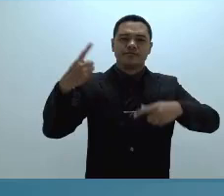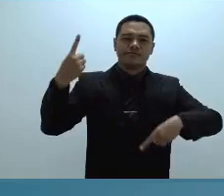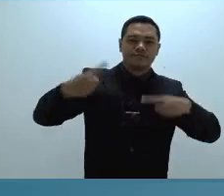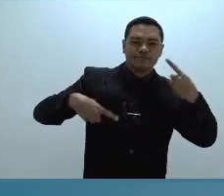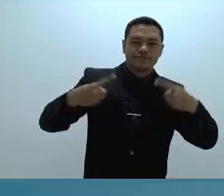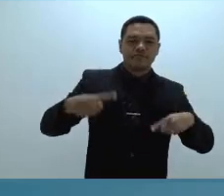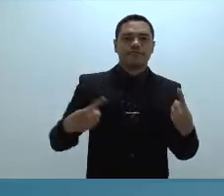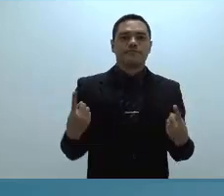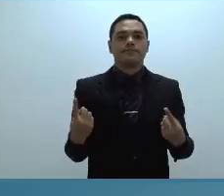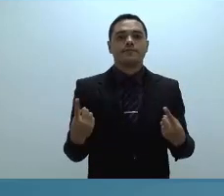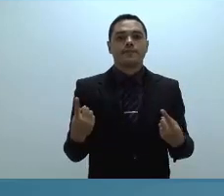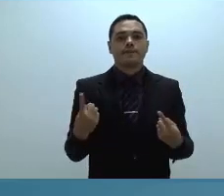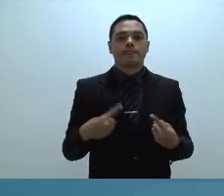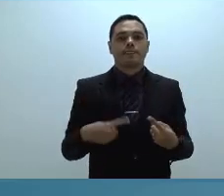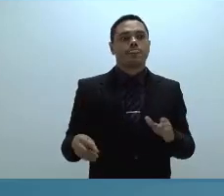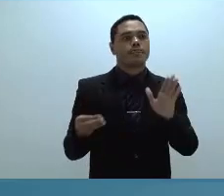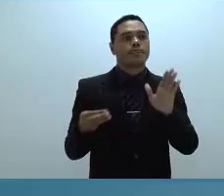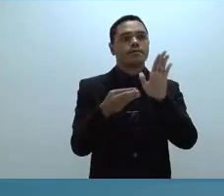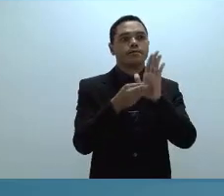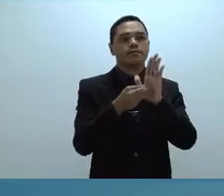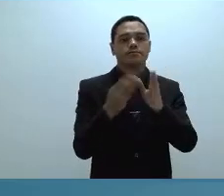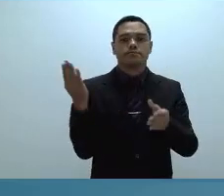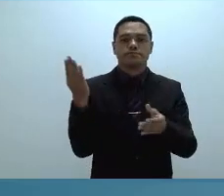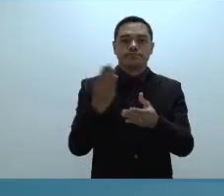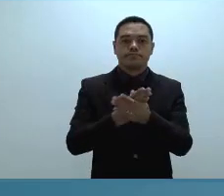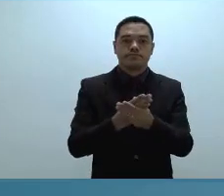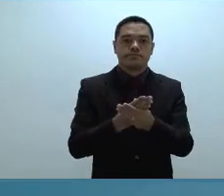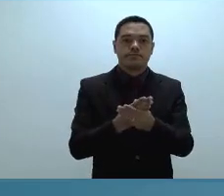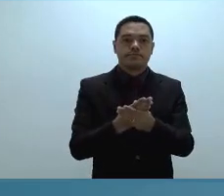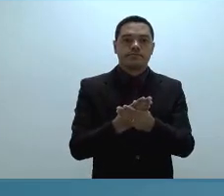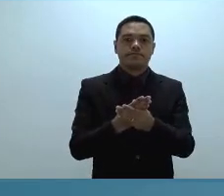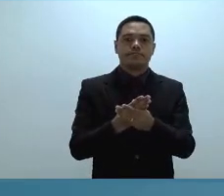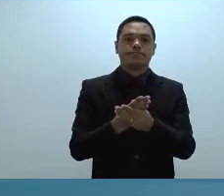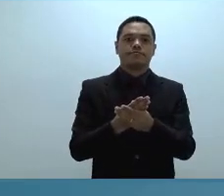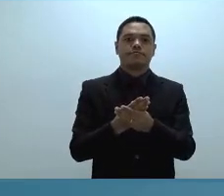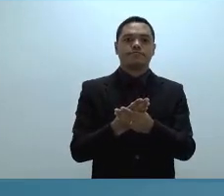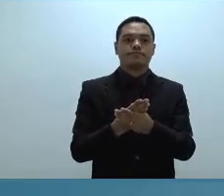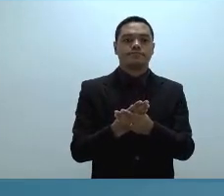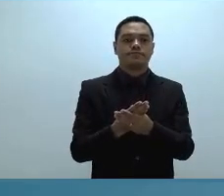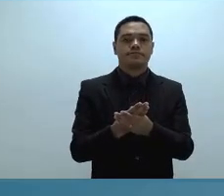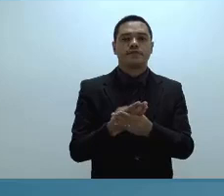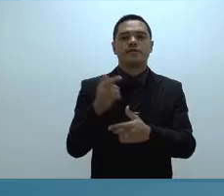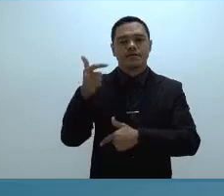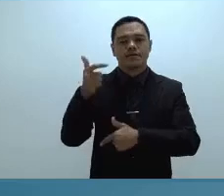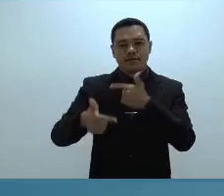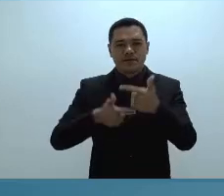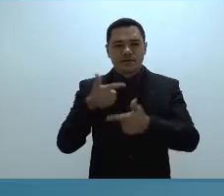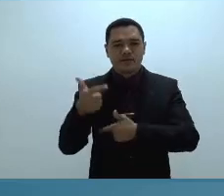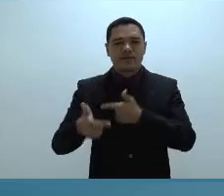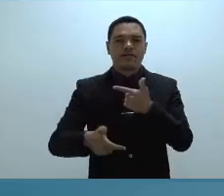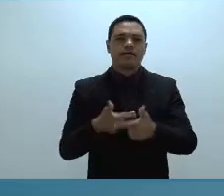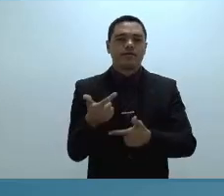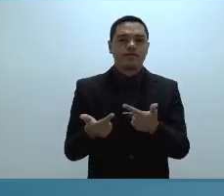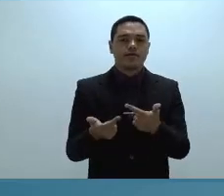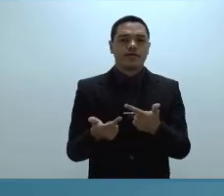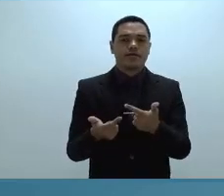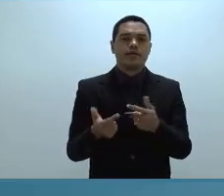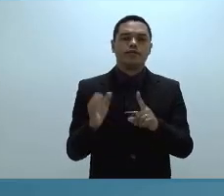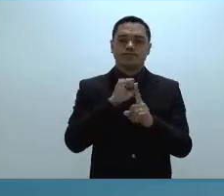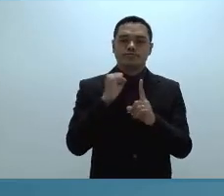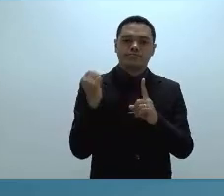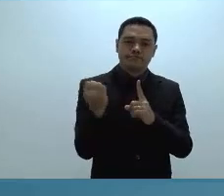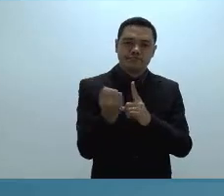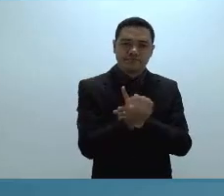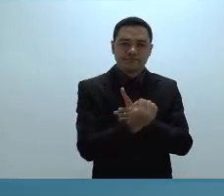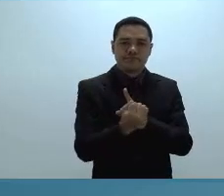Interposto nos autos de ação cautelar cujo objeto consiste na manutenção de prestação de serviço de telefonia móvel à sociedade empresária em